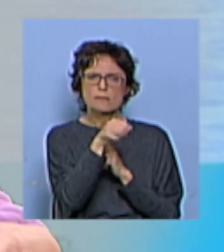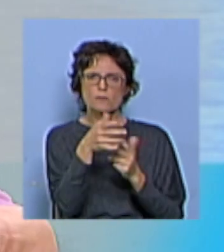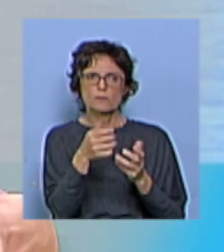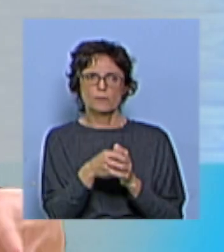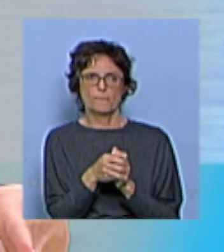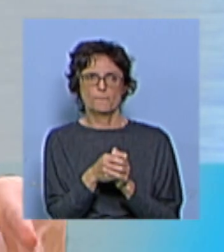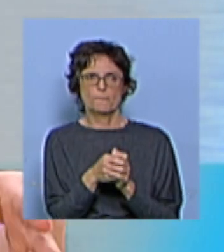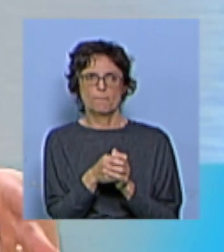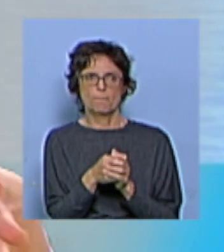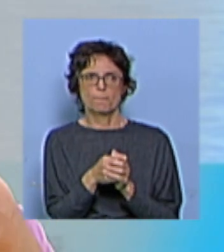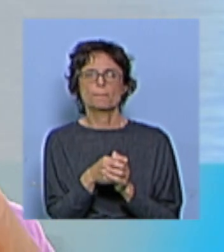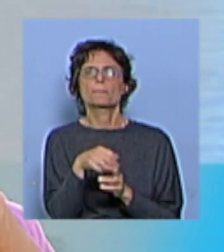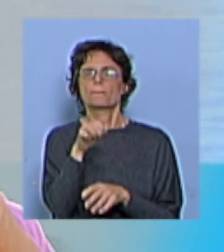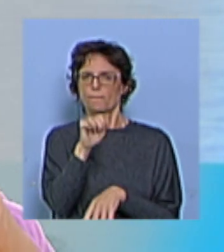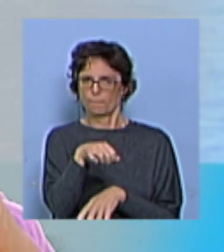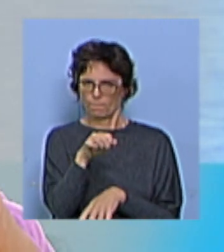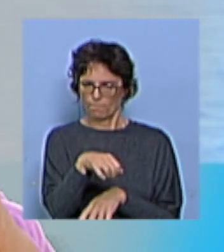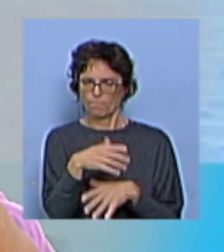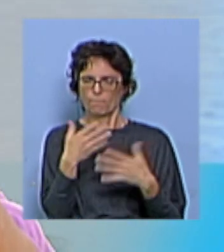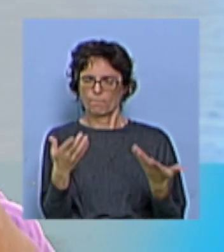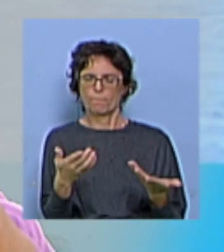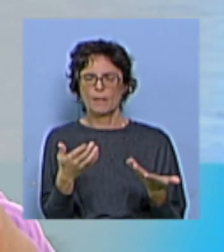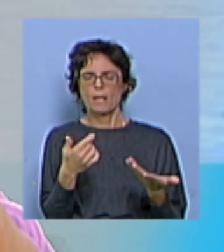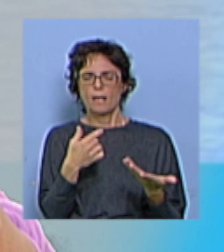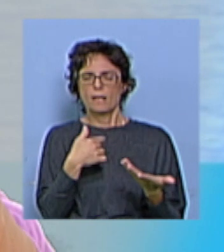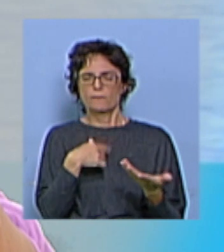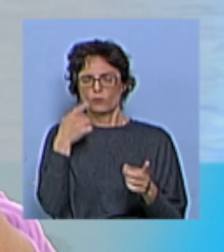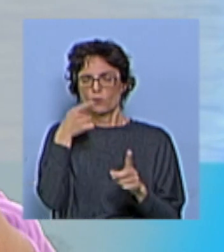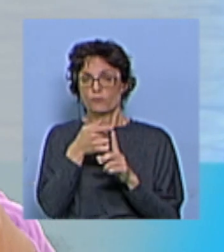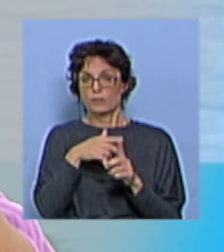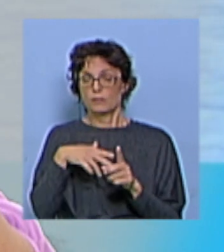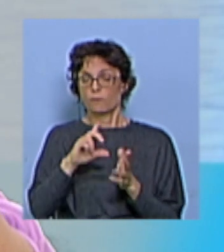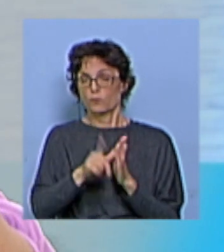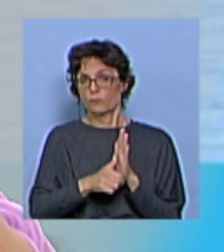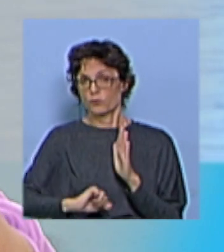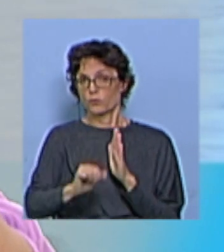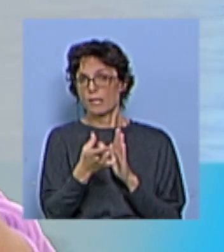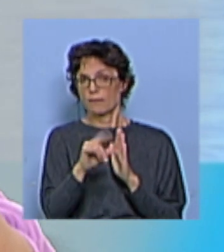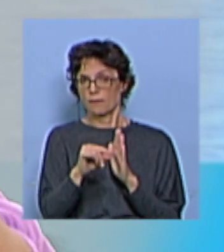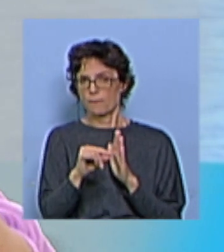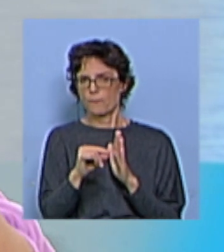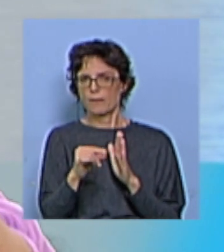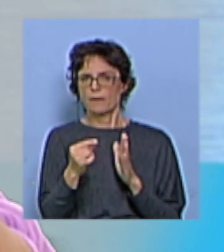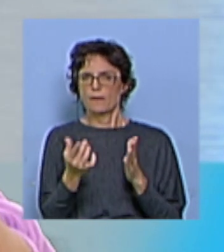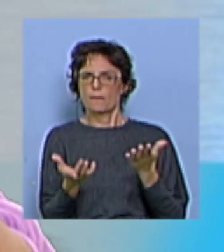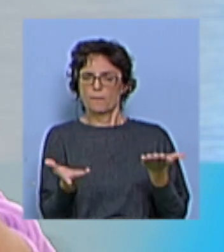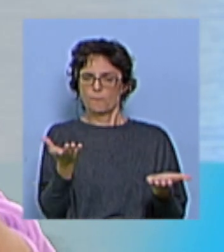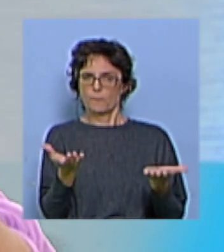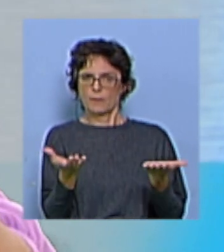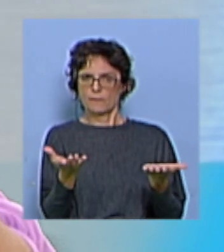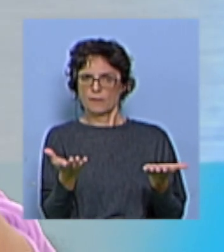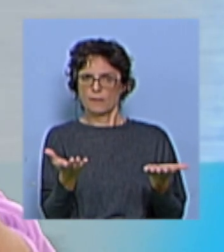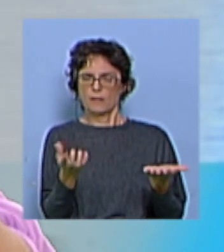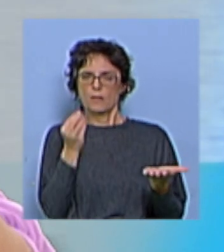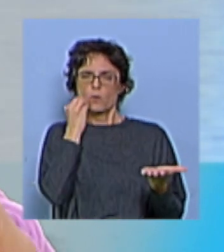sempre esta preocupação de cruzar realidades que à partida parecem muito distintas, mas que depois enfrentam o mesmo problema, e os problemas são comuns.